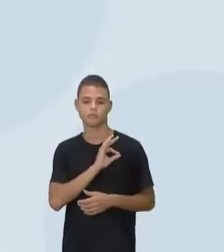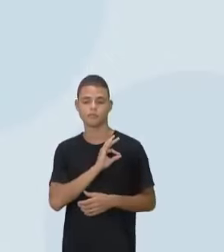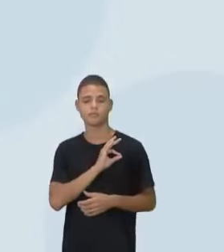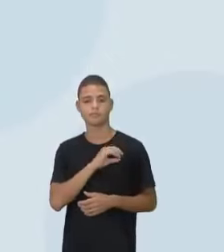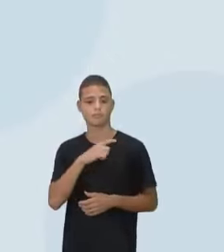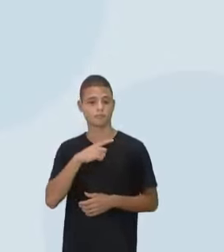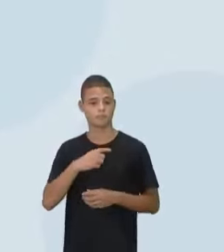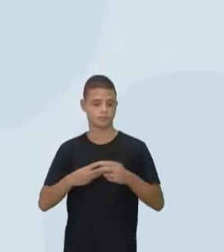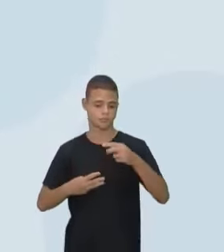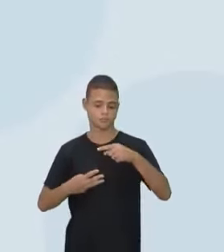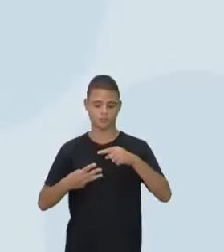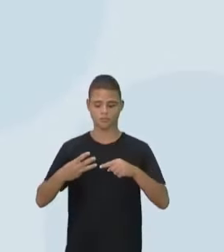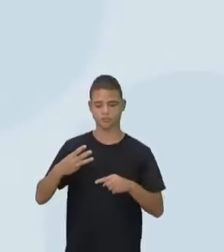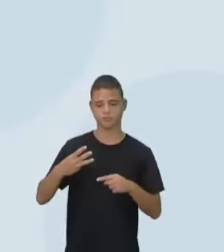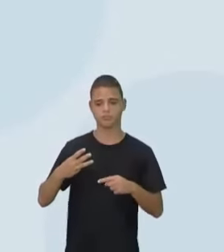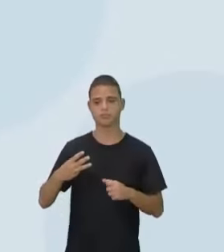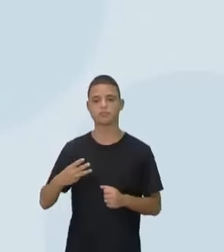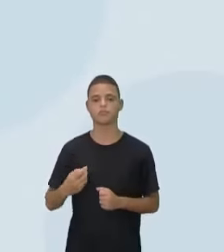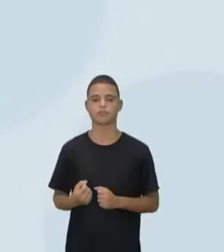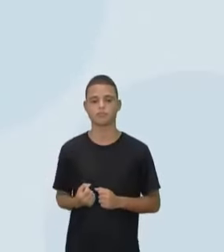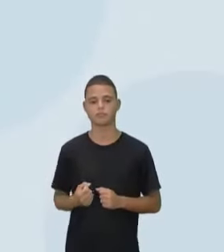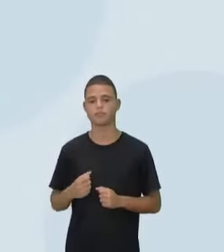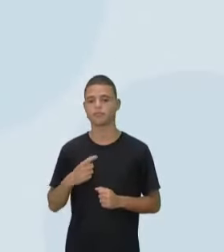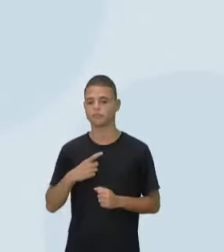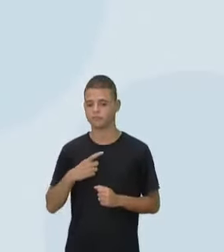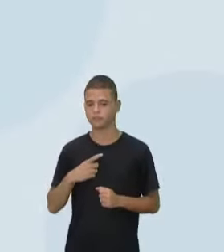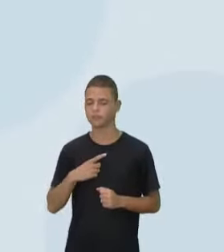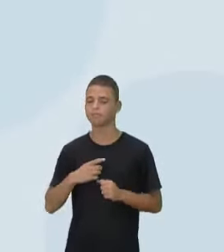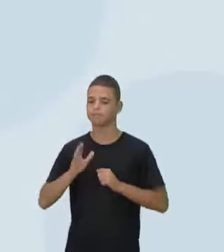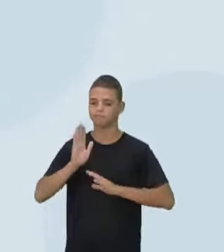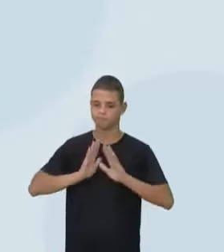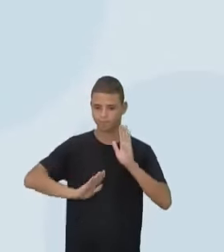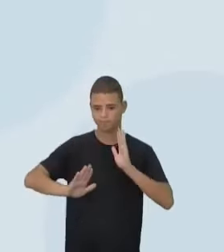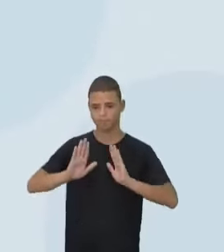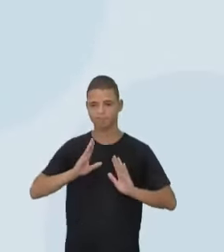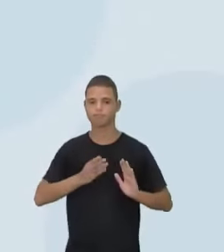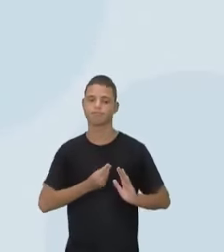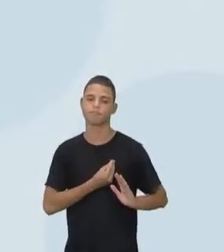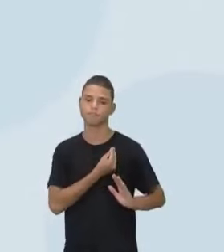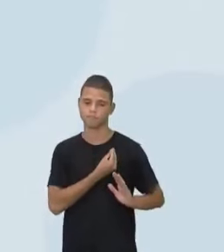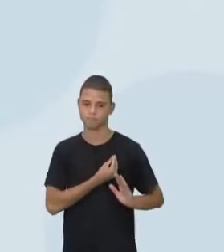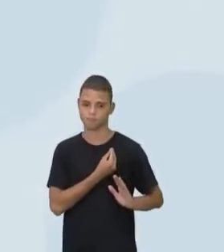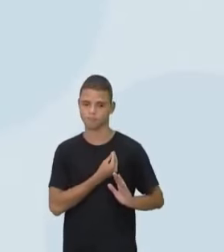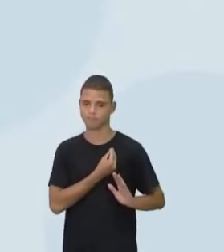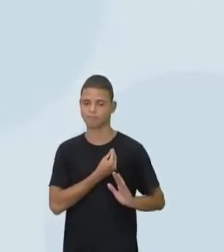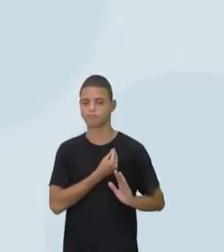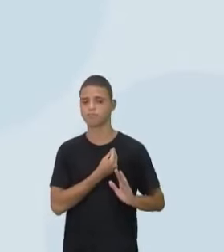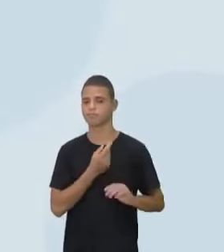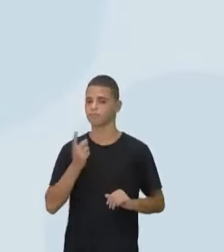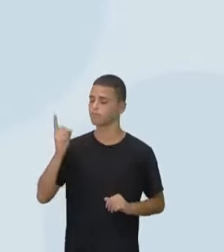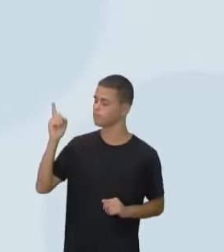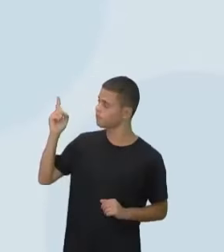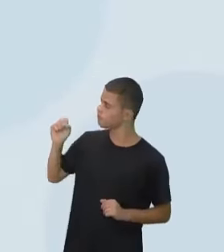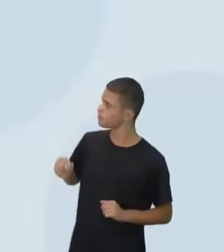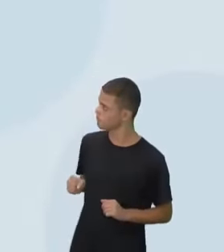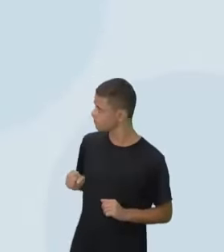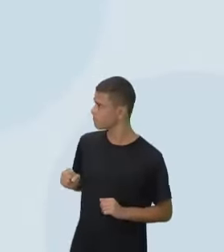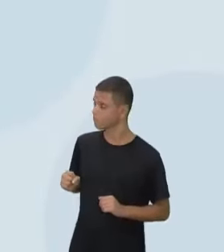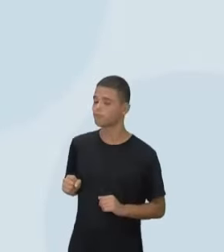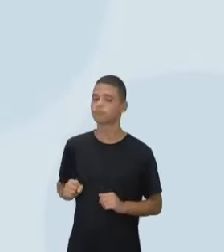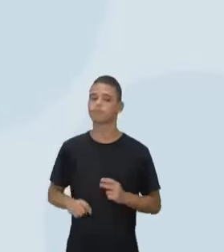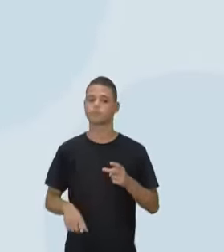frentes de atuação, que é essa pirâmide. Então, a gente tem o protocolo de proteção à vida, no topo da pirâmide,